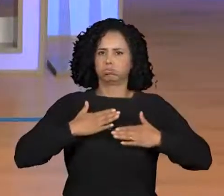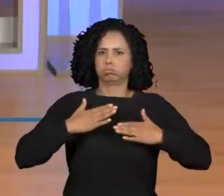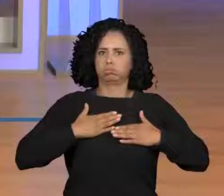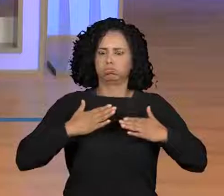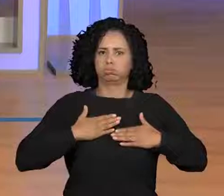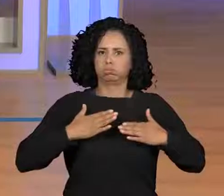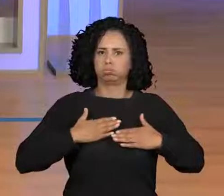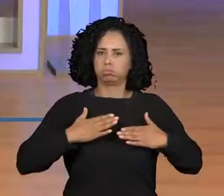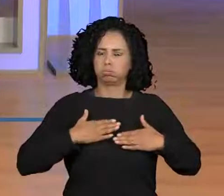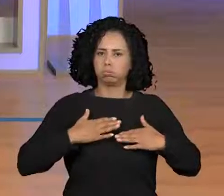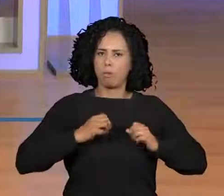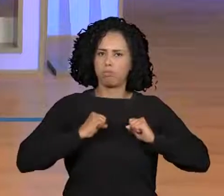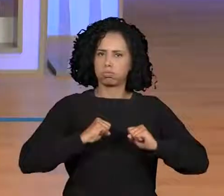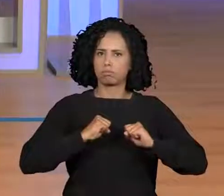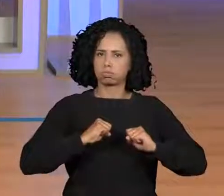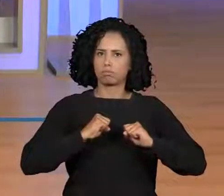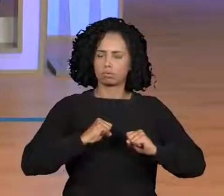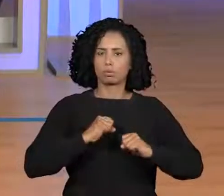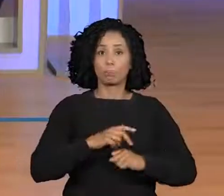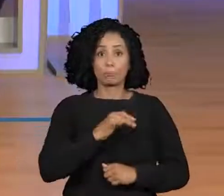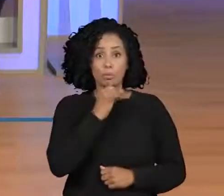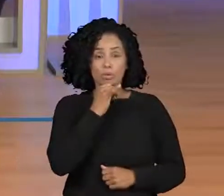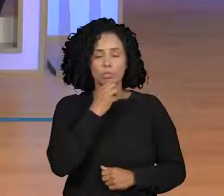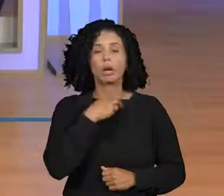meio. Legal. Por exemplo, a minha voz,